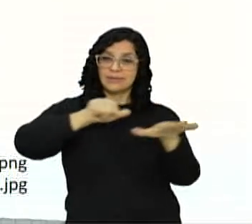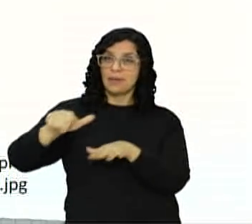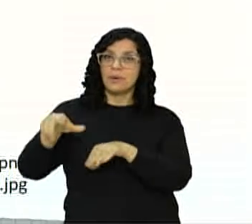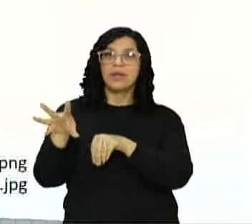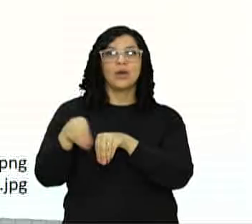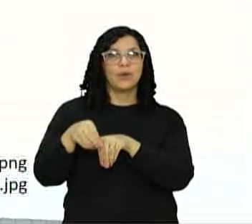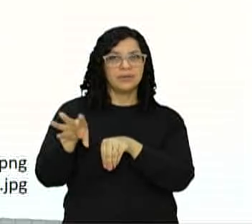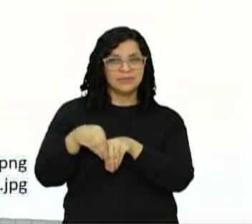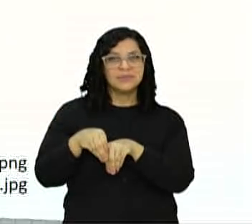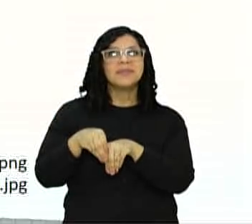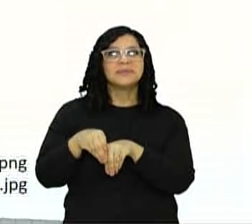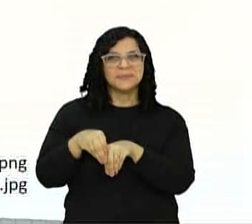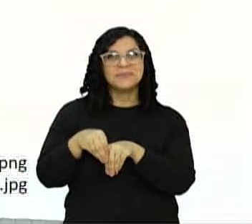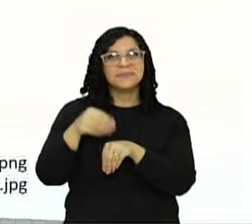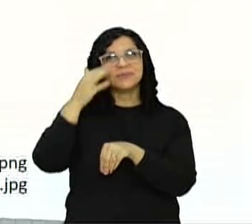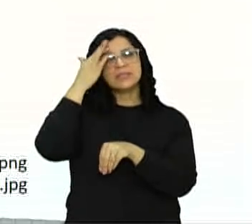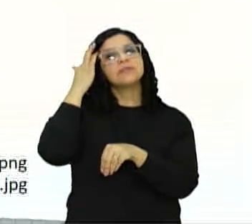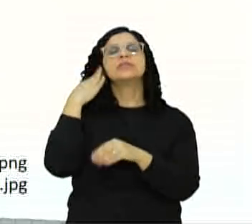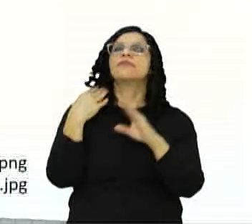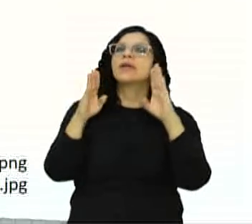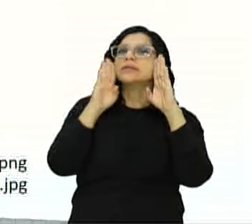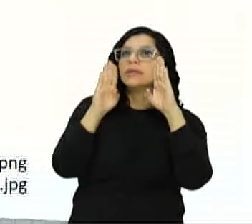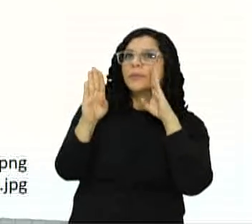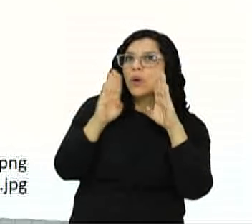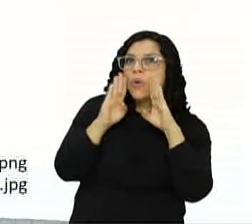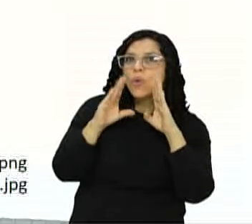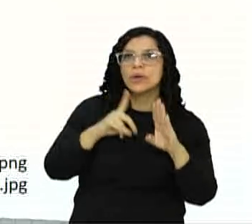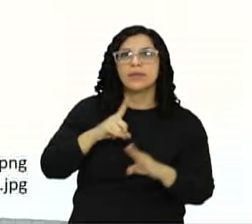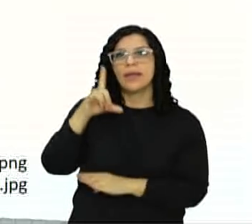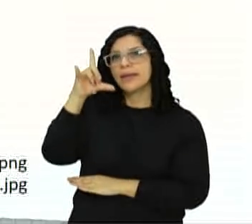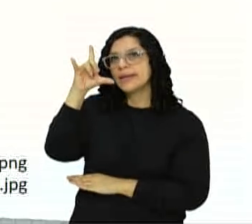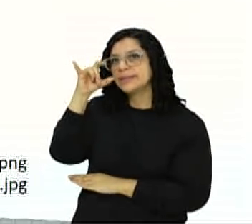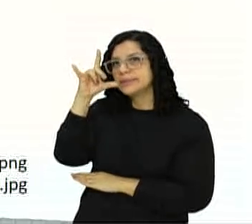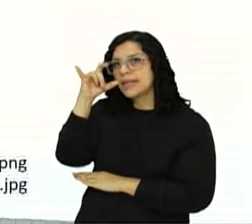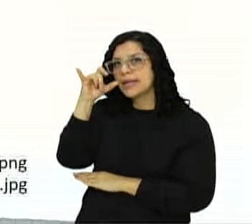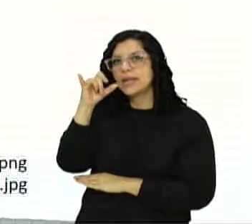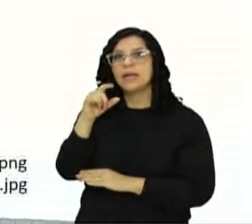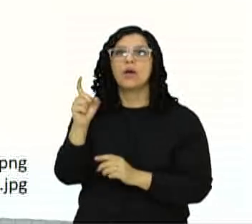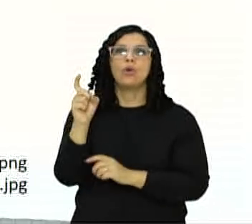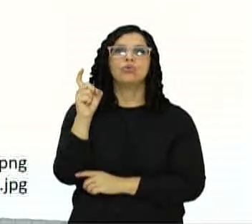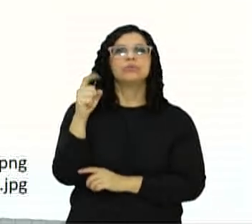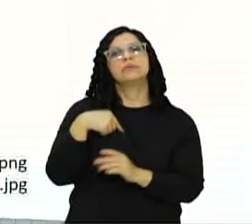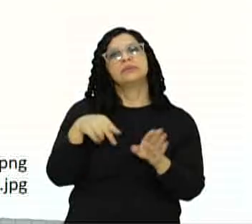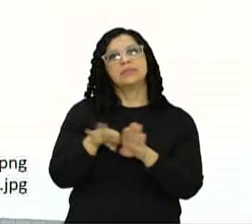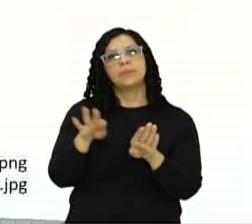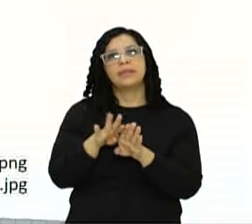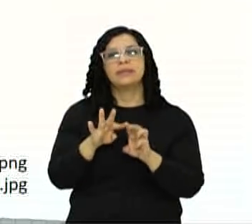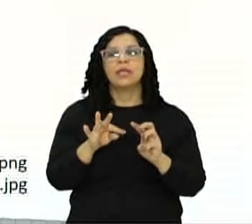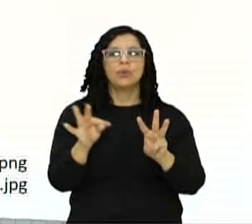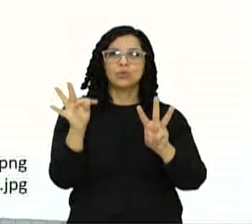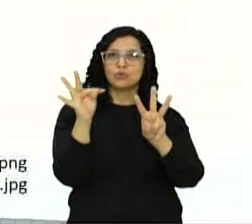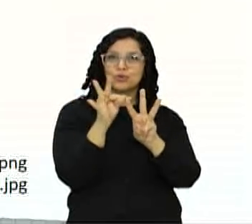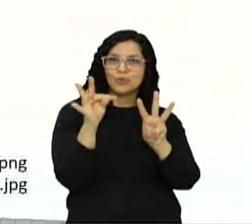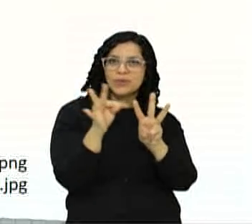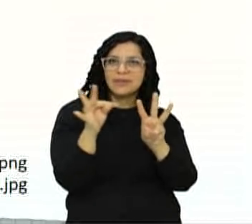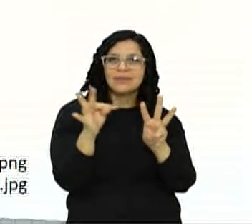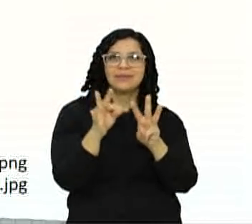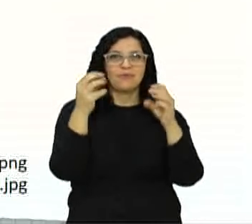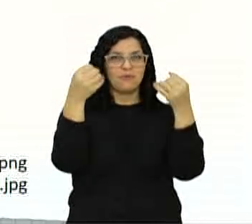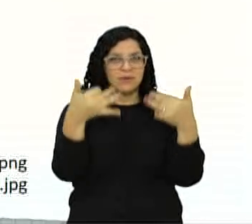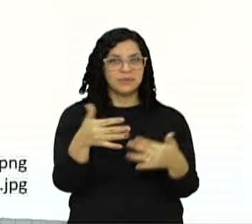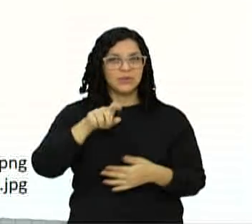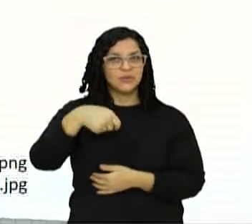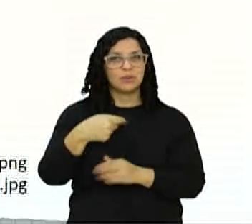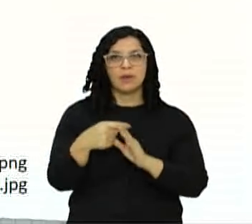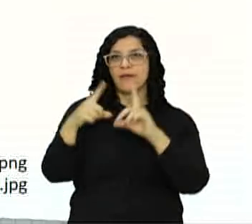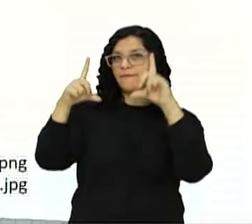do Conhecimento. Então, se você tem Facebook, Instagram, Twitter e quer escrever sobre, colocar